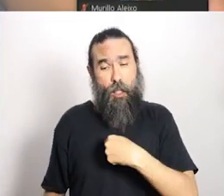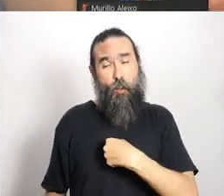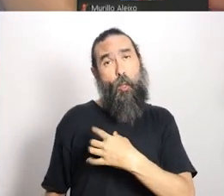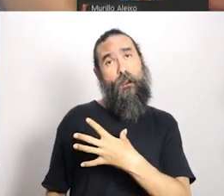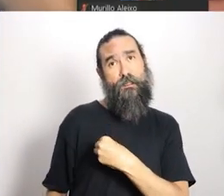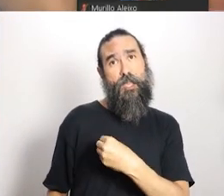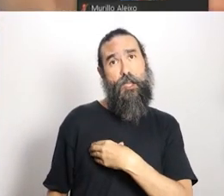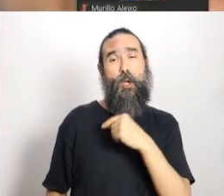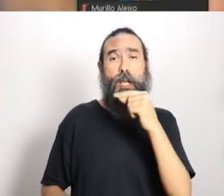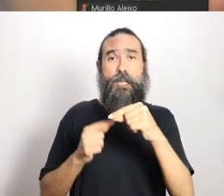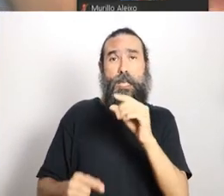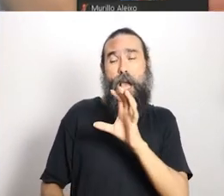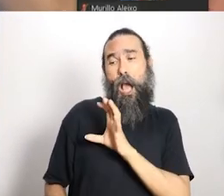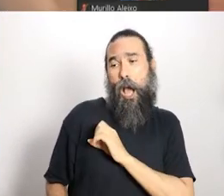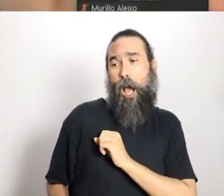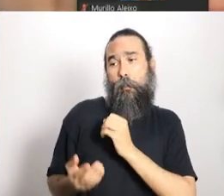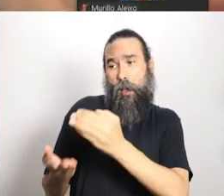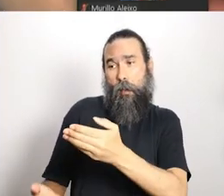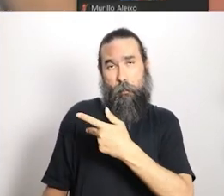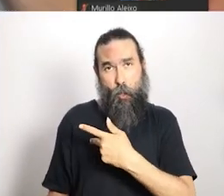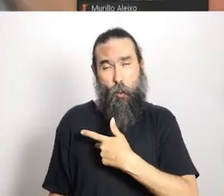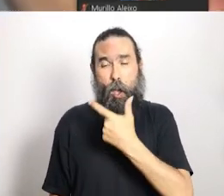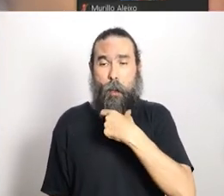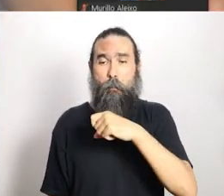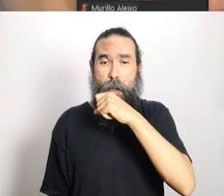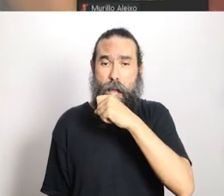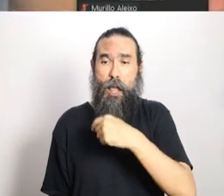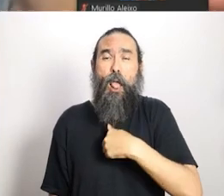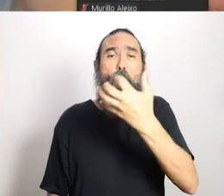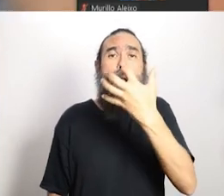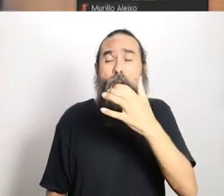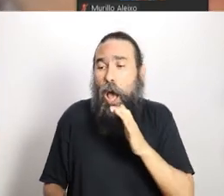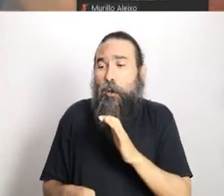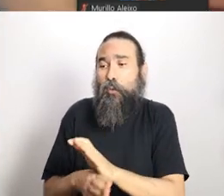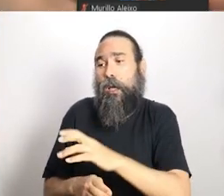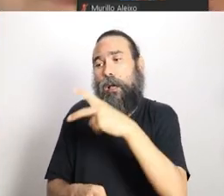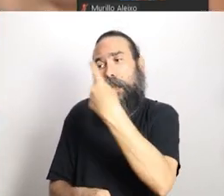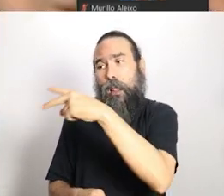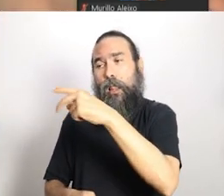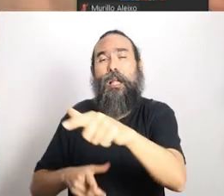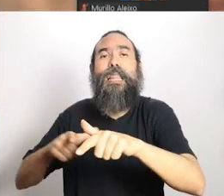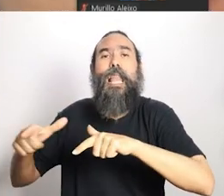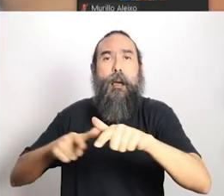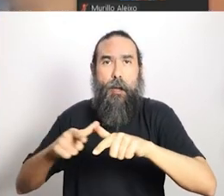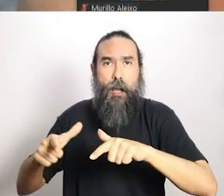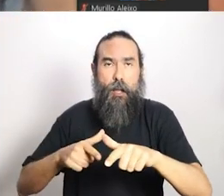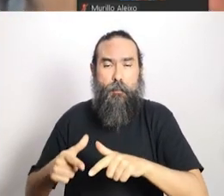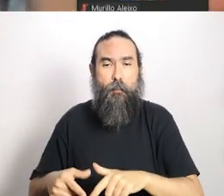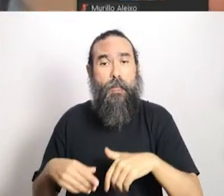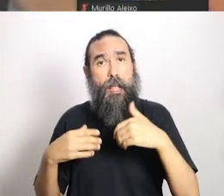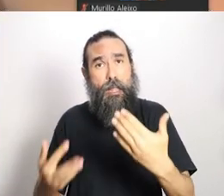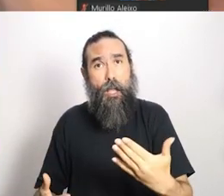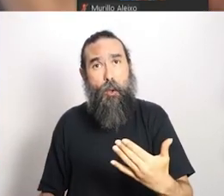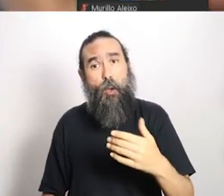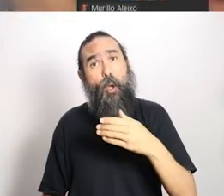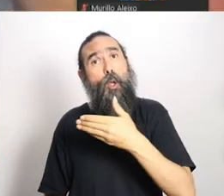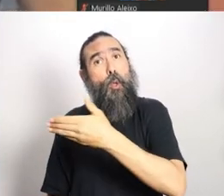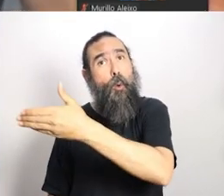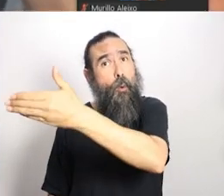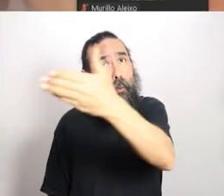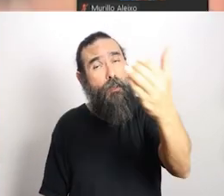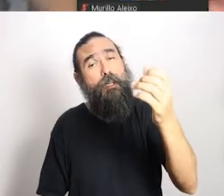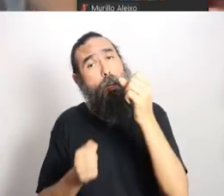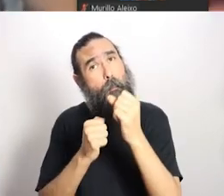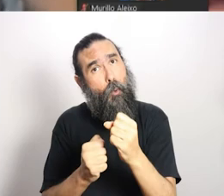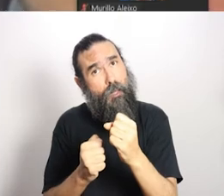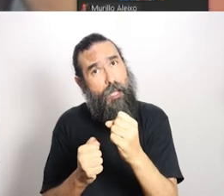filho que ama o pai, que admira o pai, que idolatra o pai e quer ajudá-lo na sua missão. E quero que todos aqui, né, que